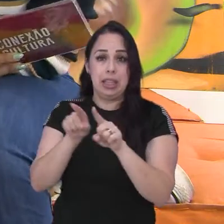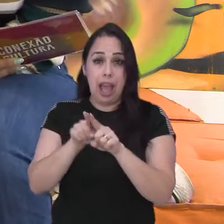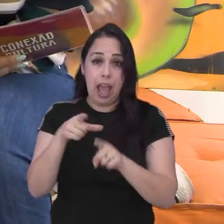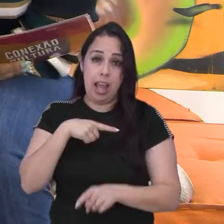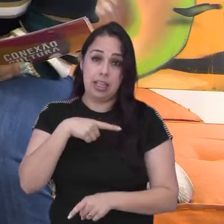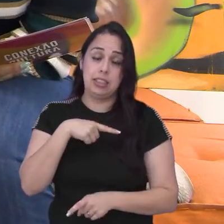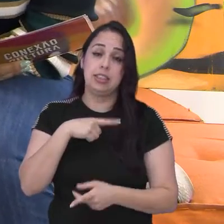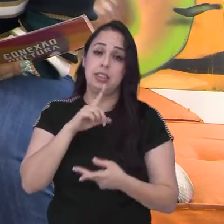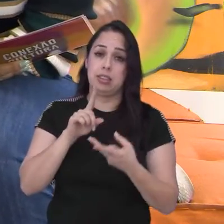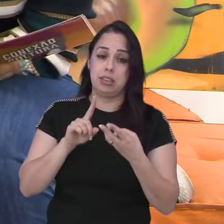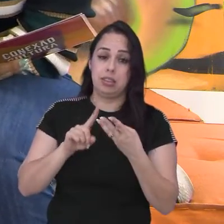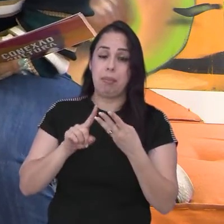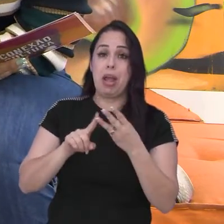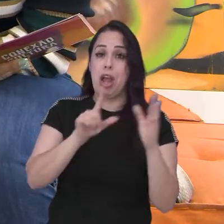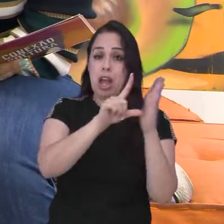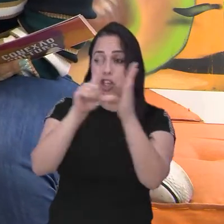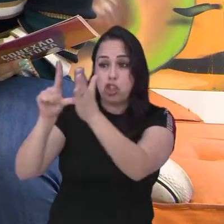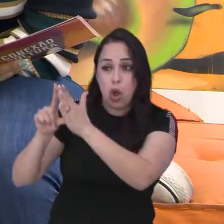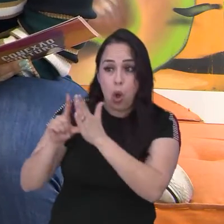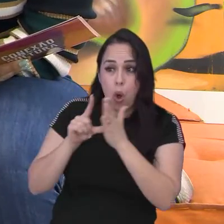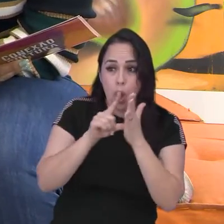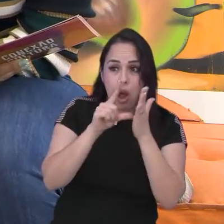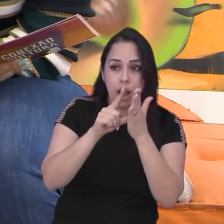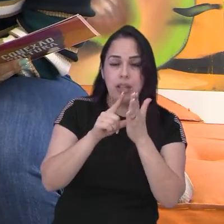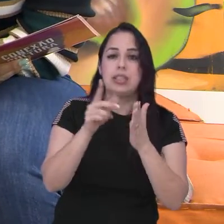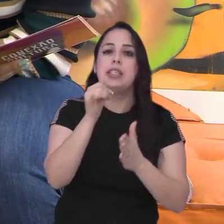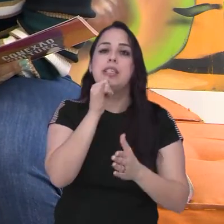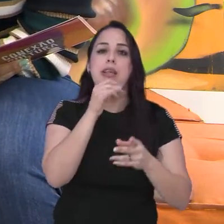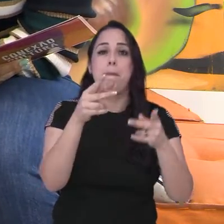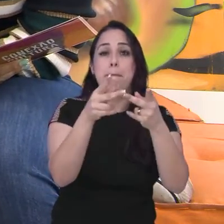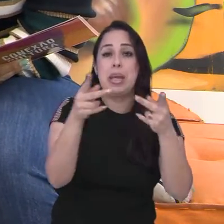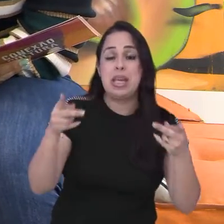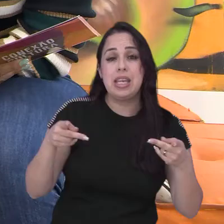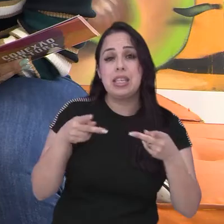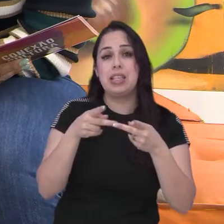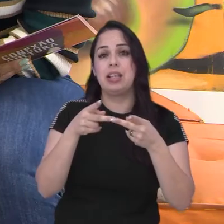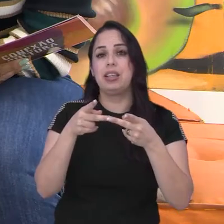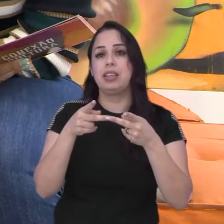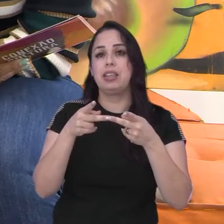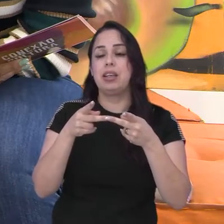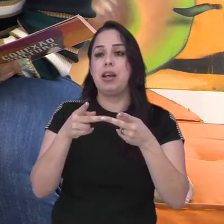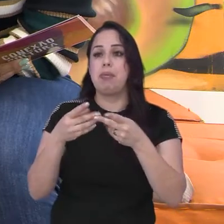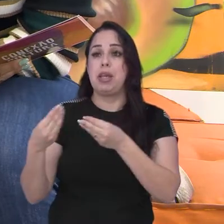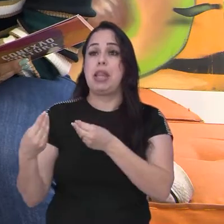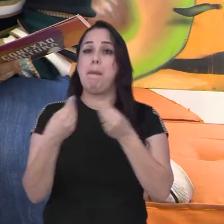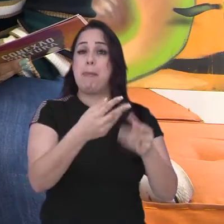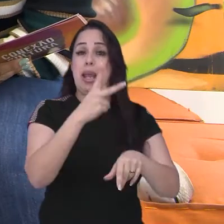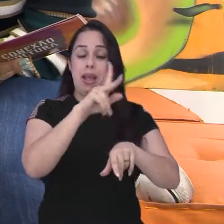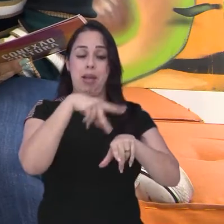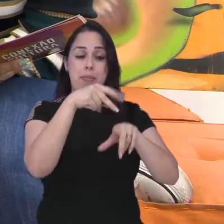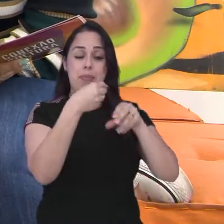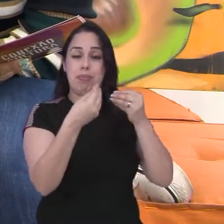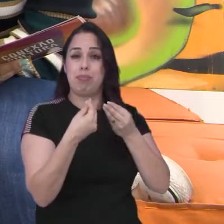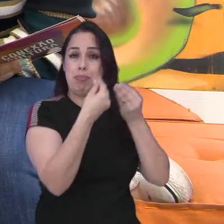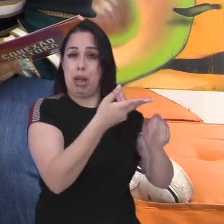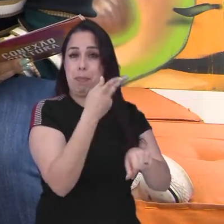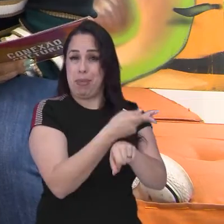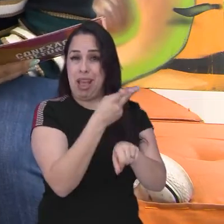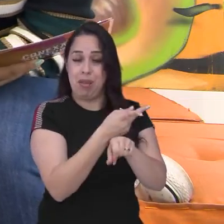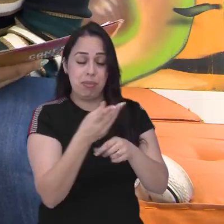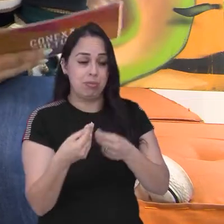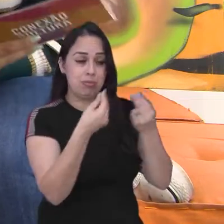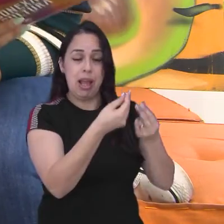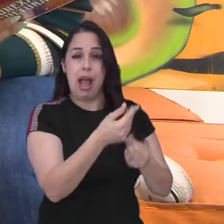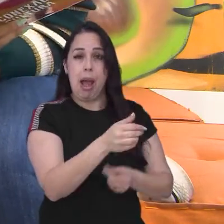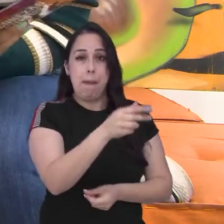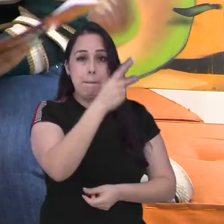comércio que junta, pra você ter uma ideia, todo o comércio junta, desde pizza, que é o comércio local, para dar para o primeiro colocado. Nossa, então isso até assim movimenta